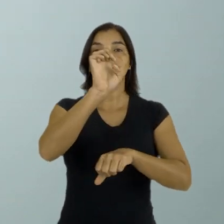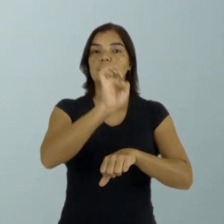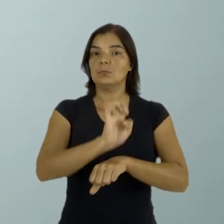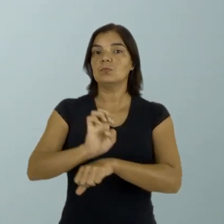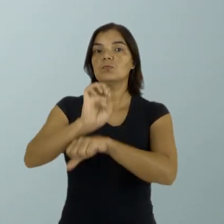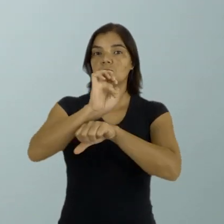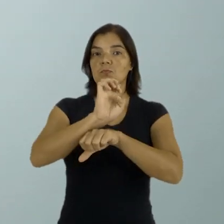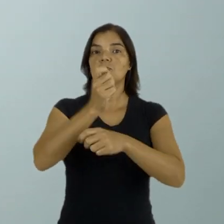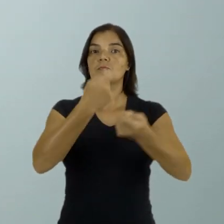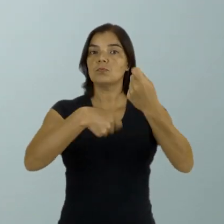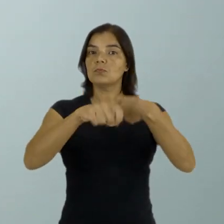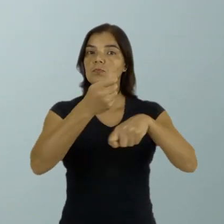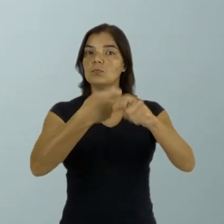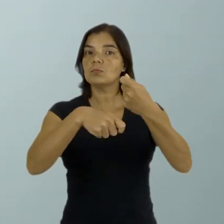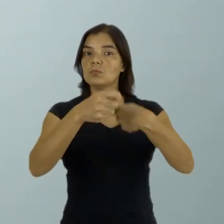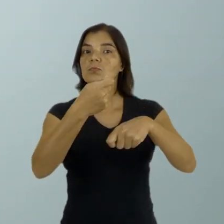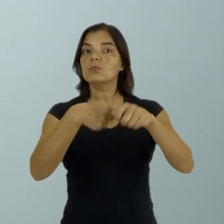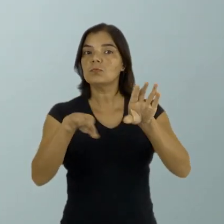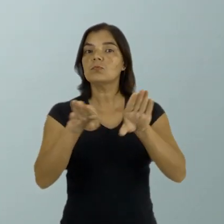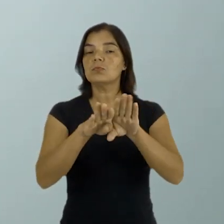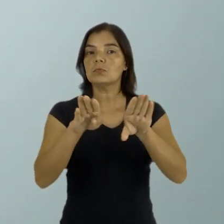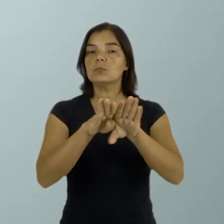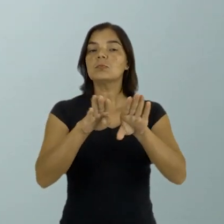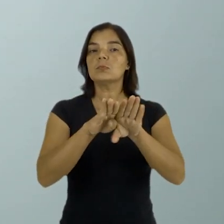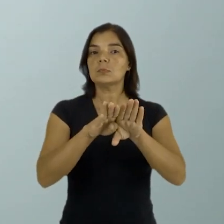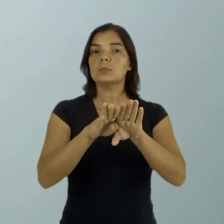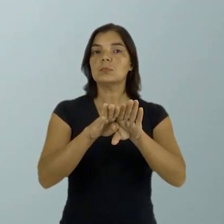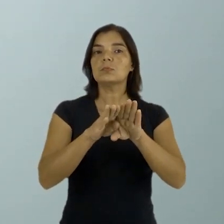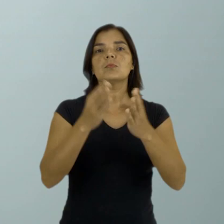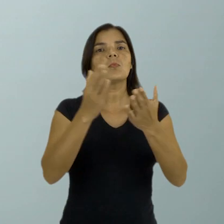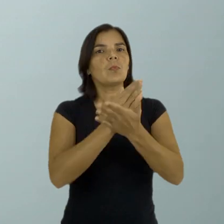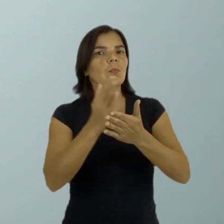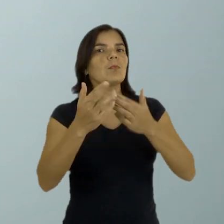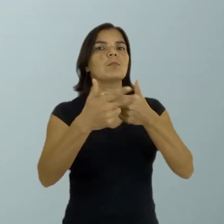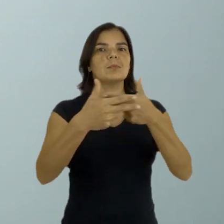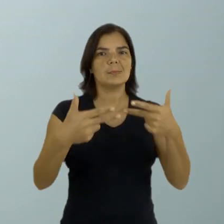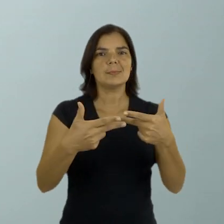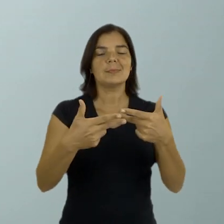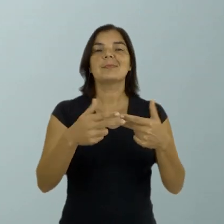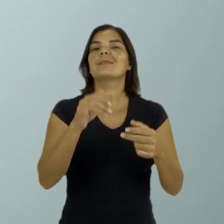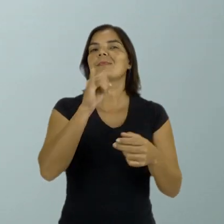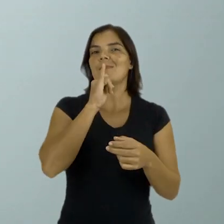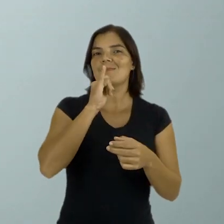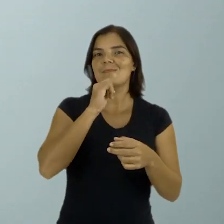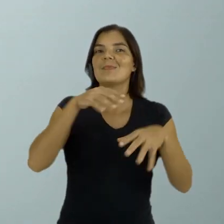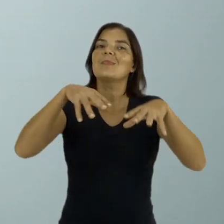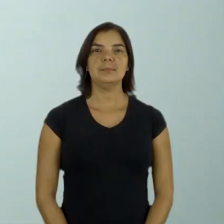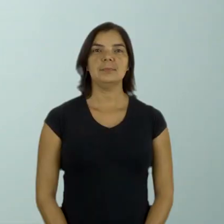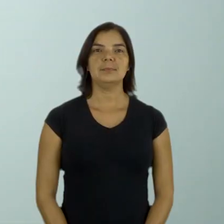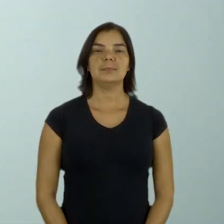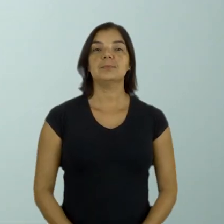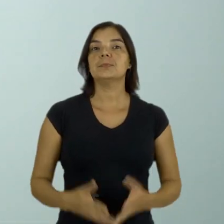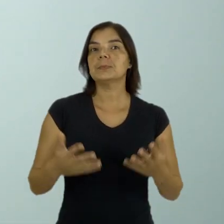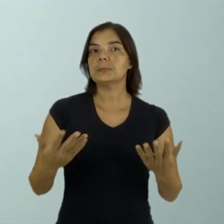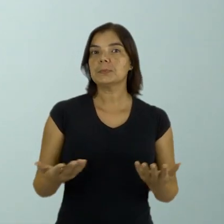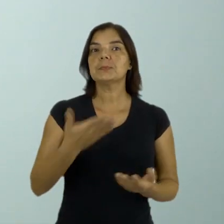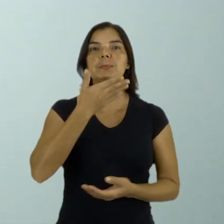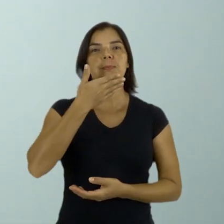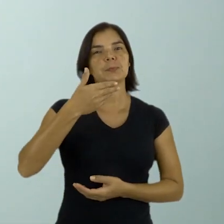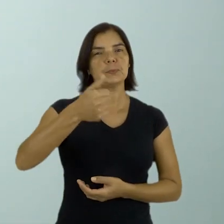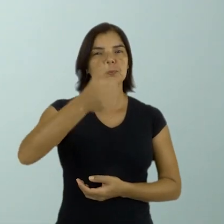uma unidade administrativa, ela administra alguma coisa, que no caso é o território. Então, para